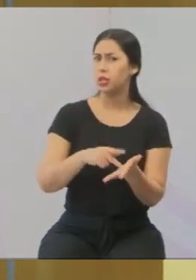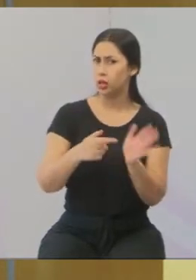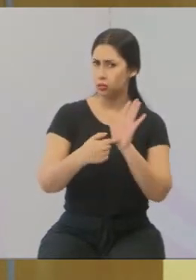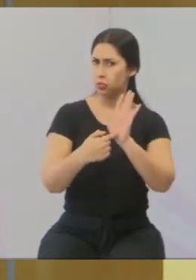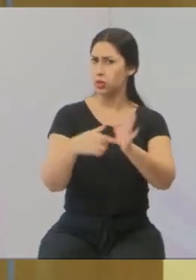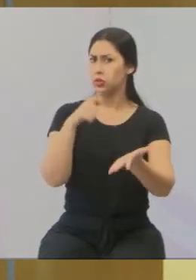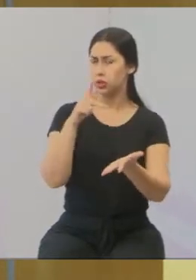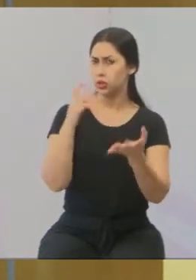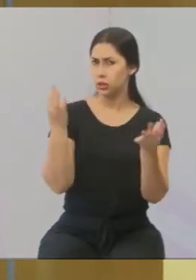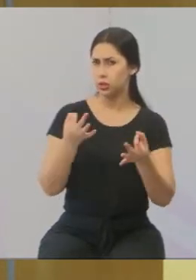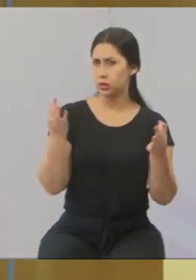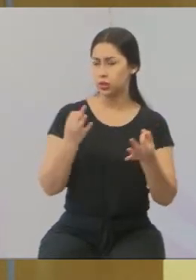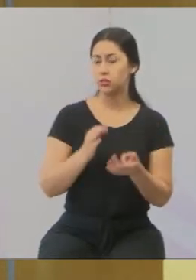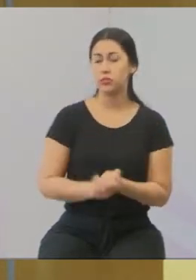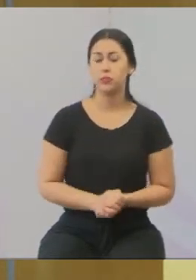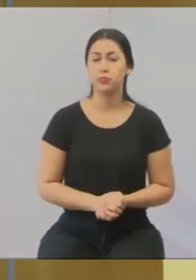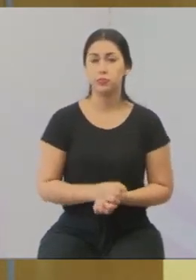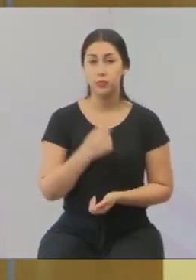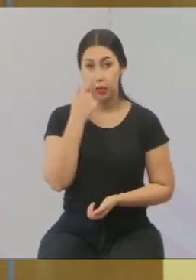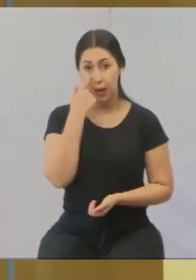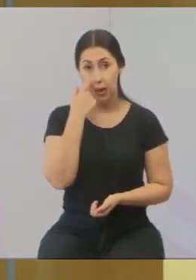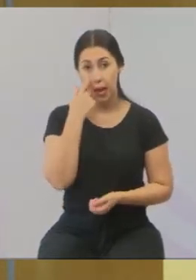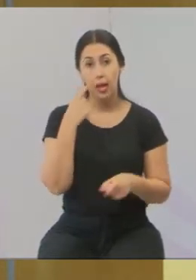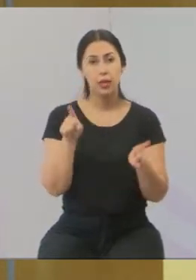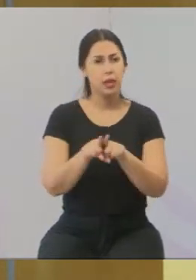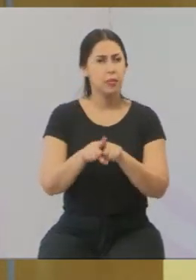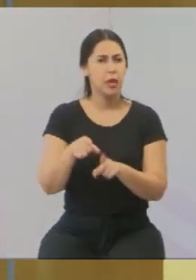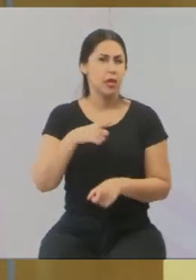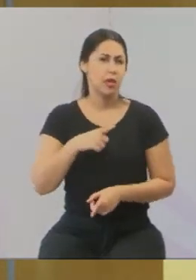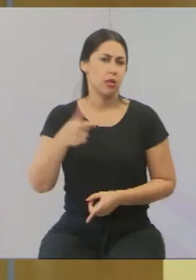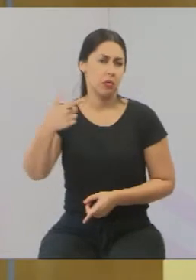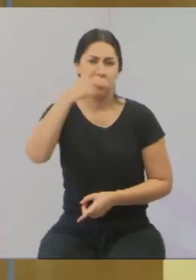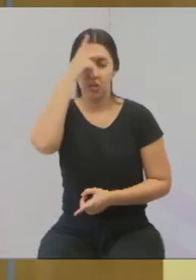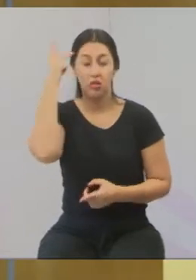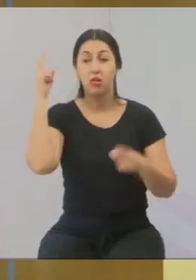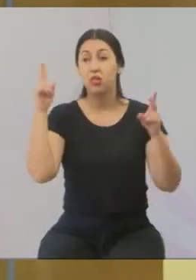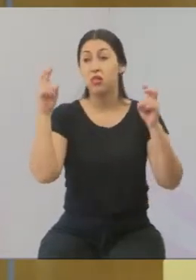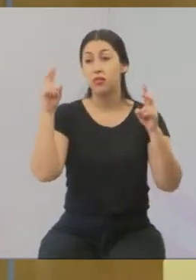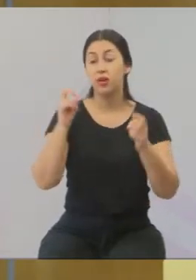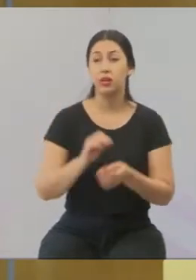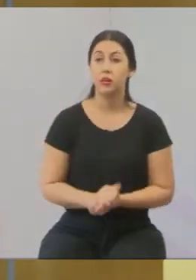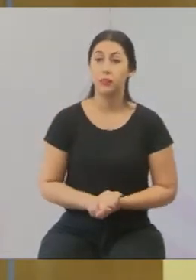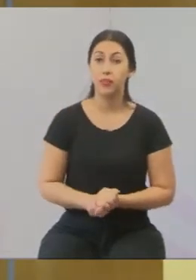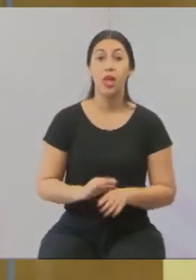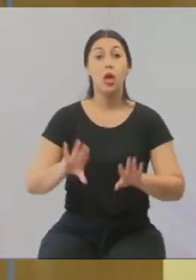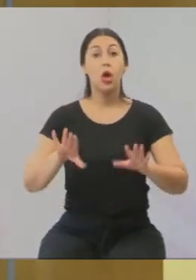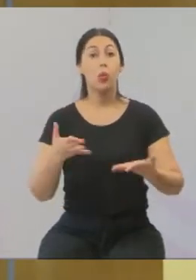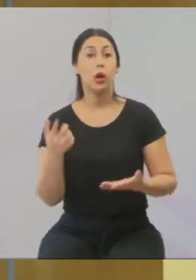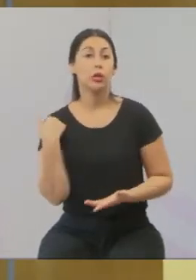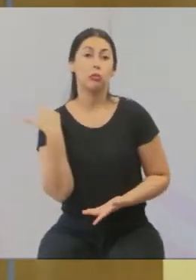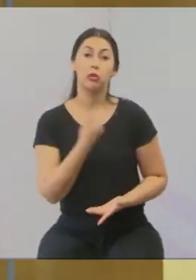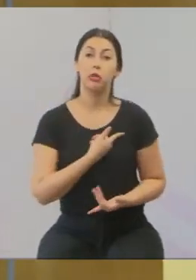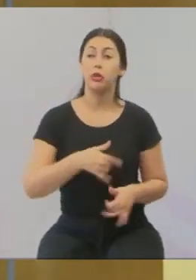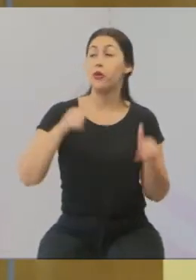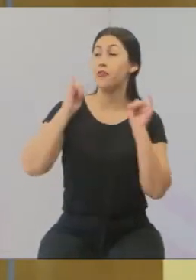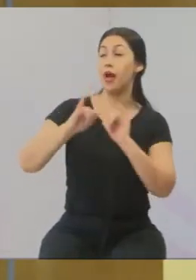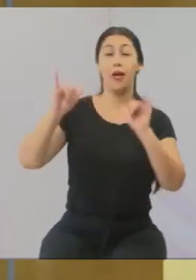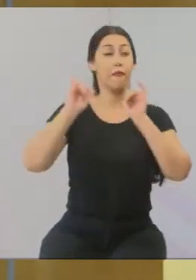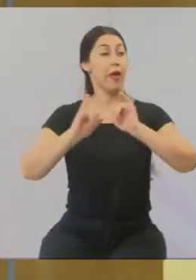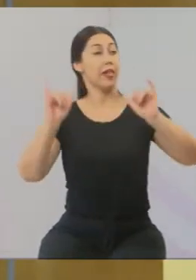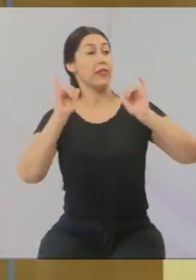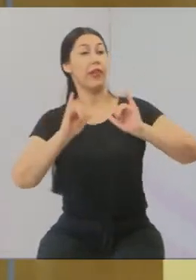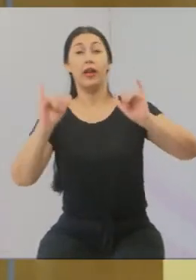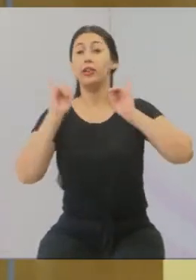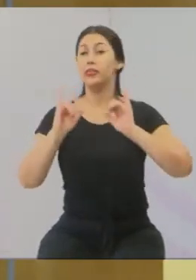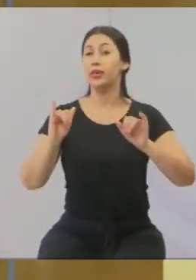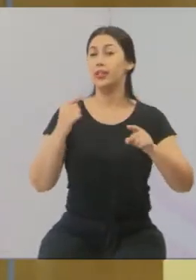o Vinícius de Moraes falava, junto com o Baden-Powell, que ele dizia o seguinte: quando a gente precisa ficar afirmando muito uma coisa, é porque a